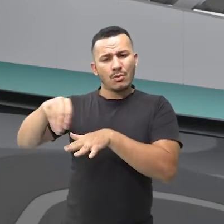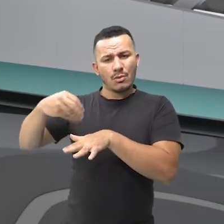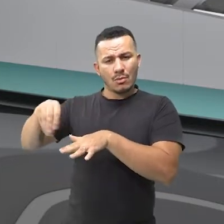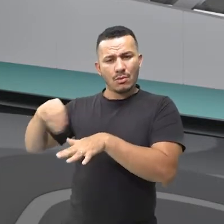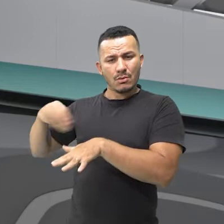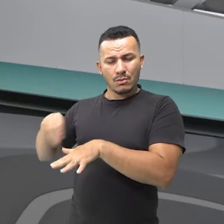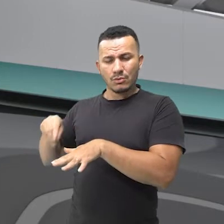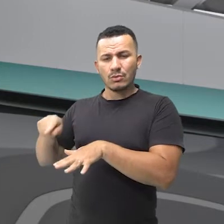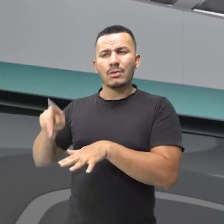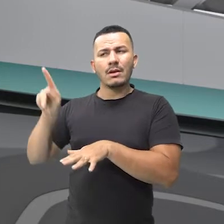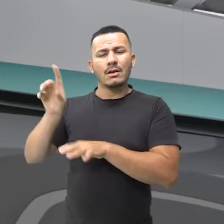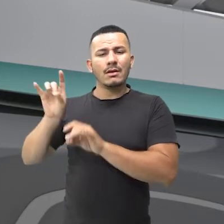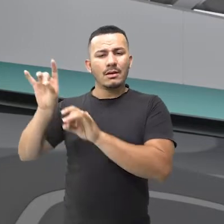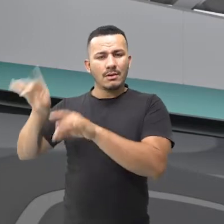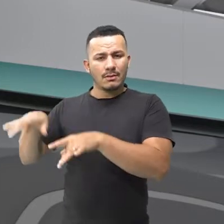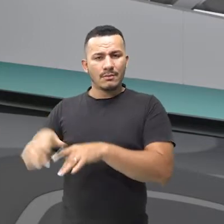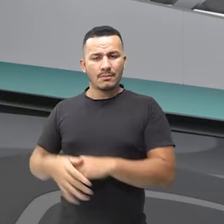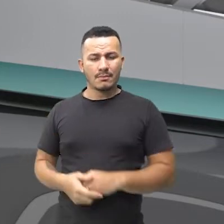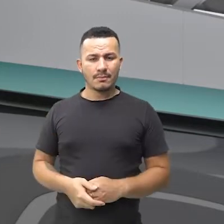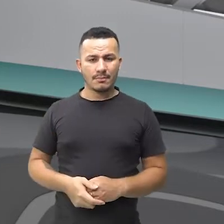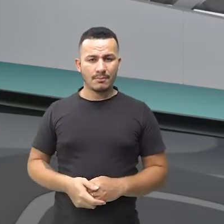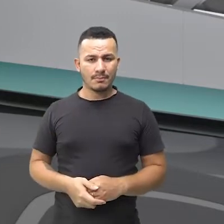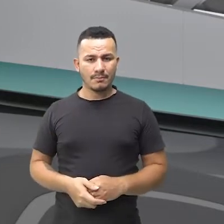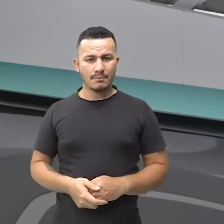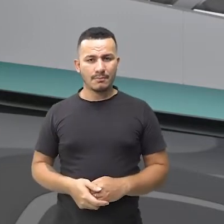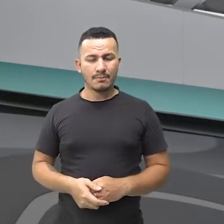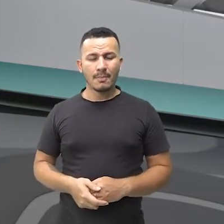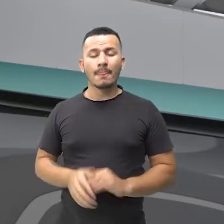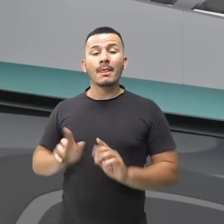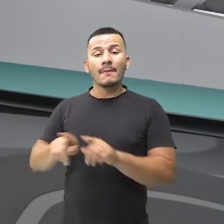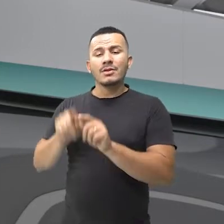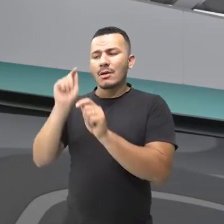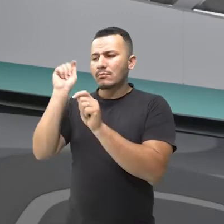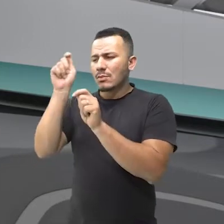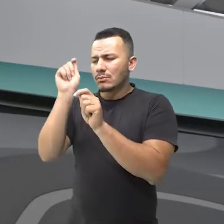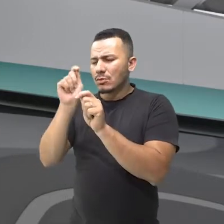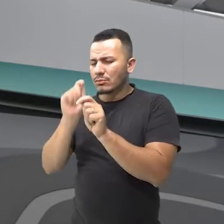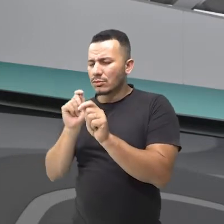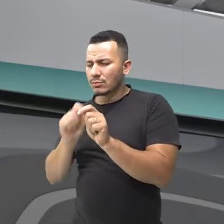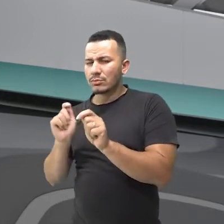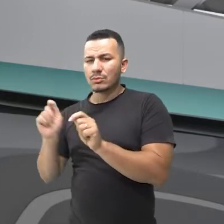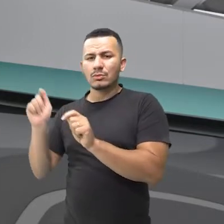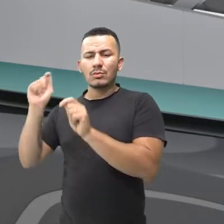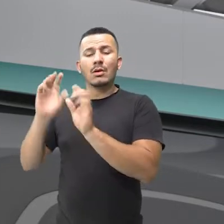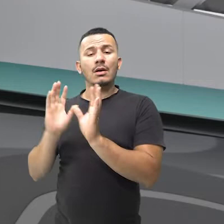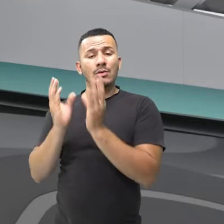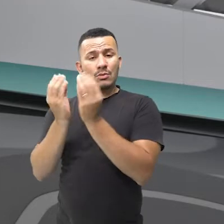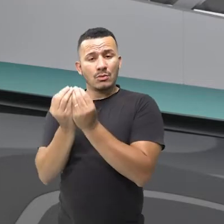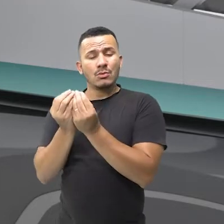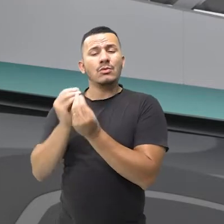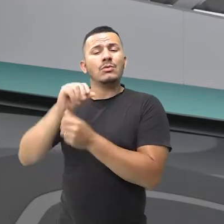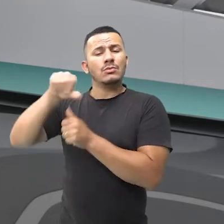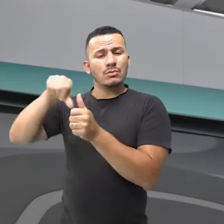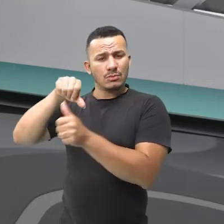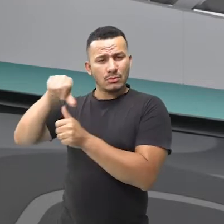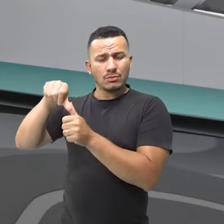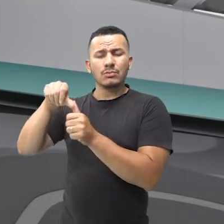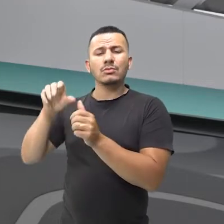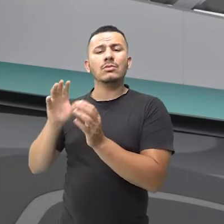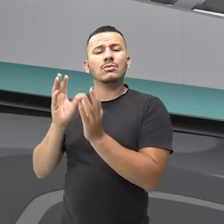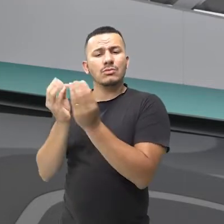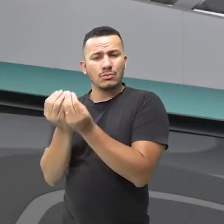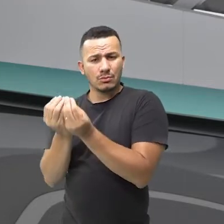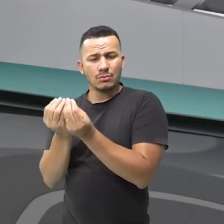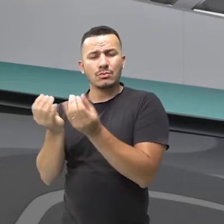né, chamado Willendorf, na Áustria. Então, e ela foi esculpida em calcário olítico, material que não existe